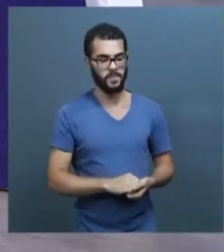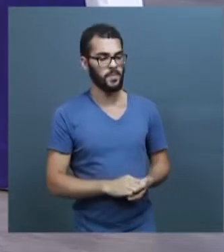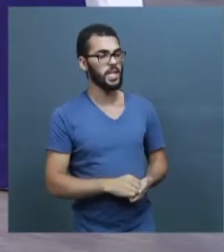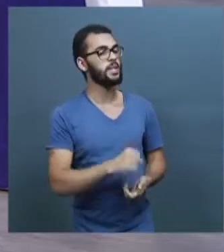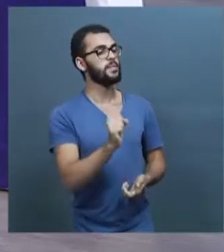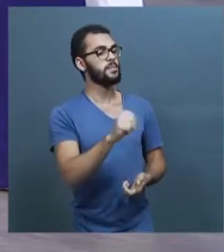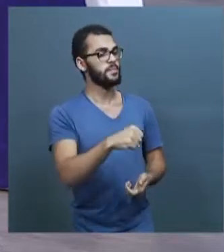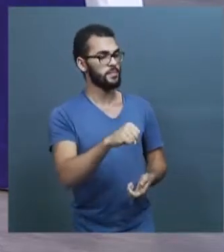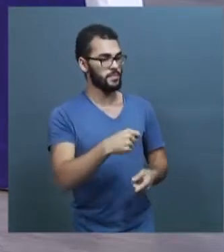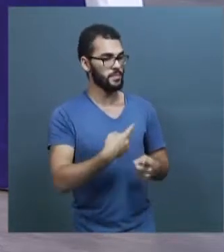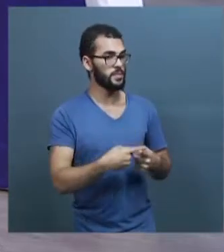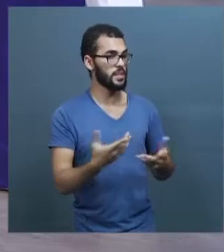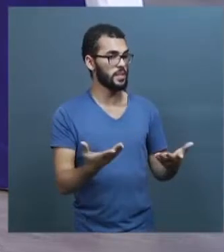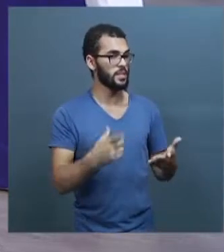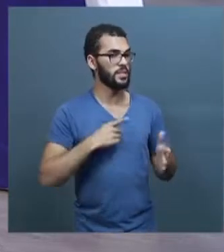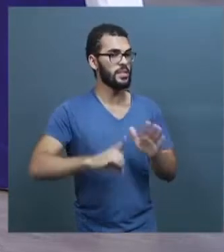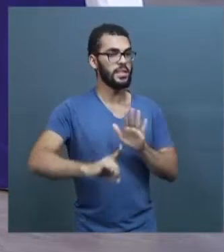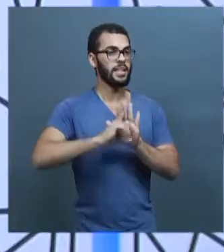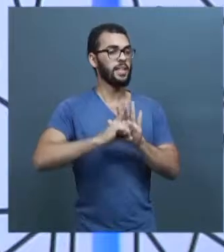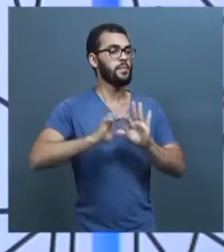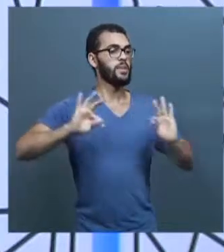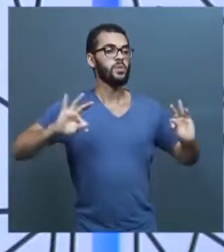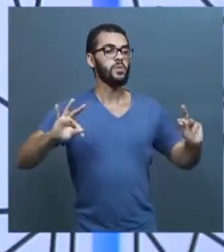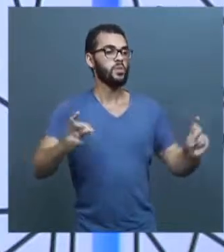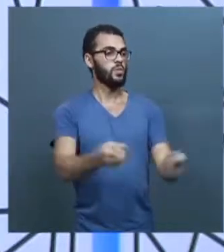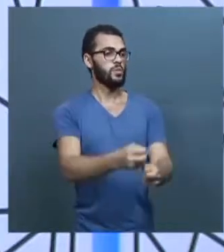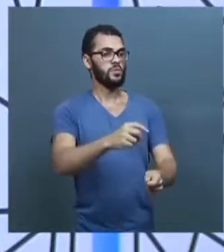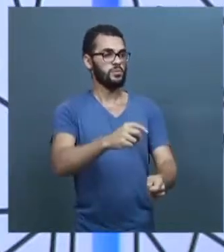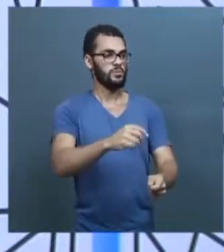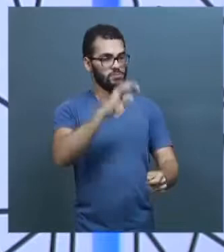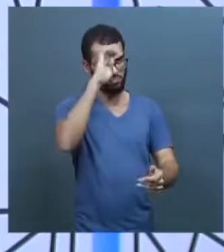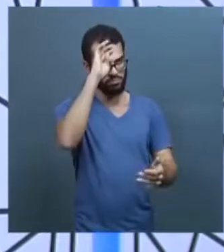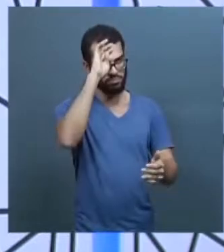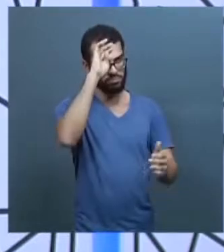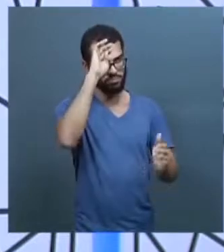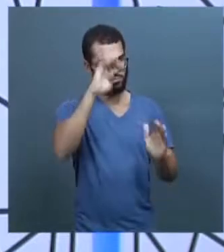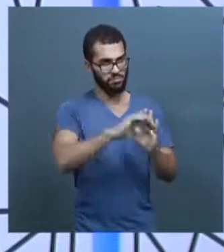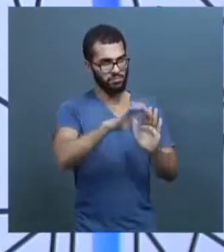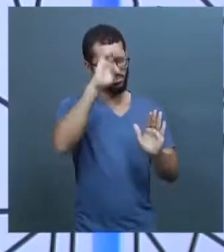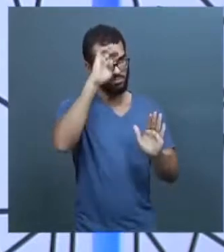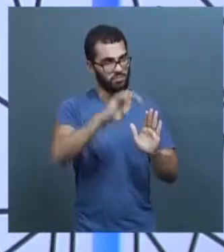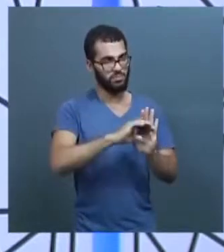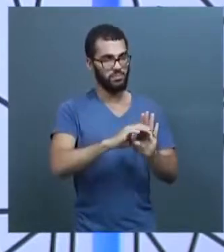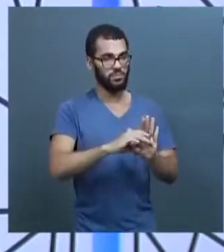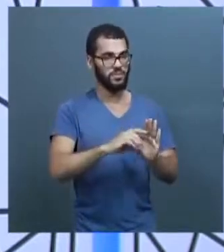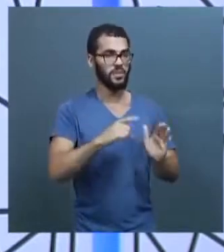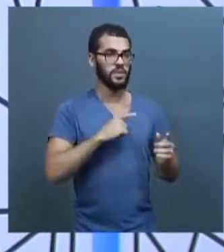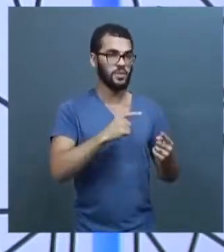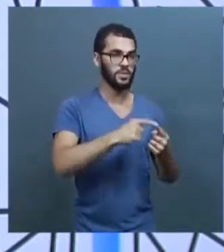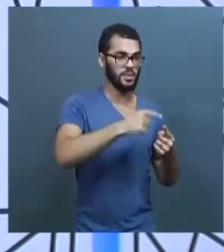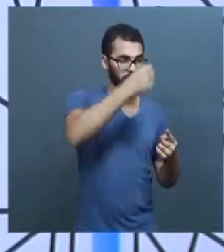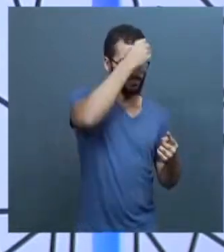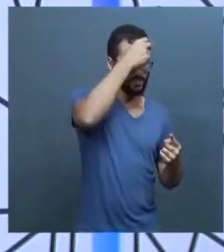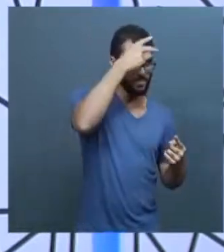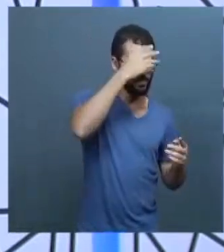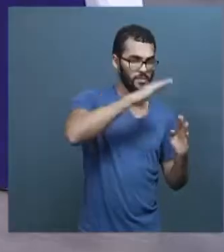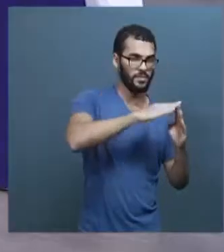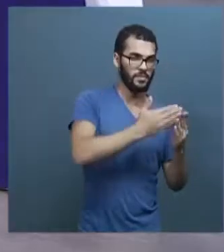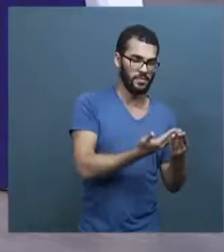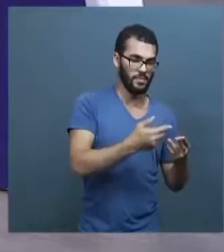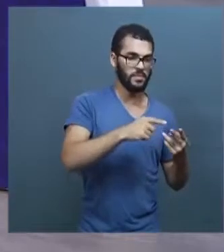agora é um decreto para todos, não só estadual, mas para as escolas municipais e privadas.